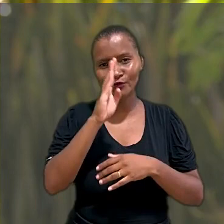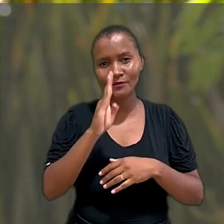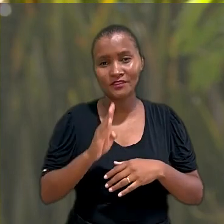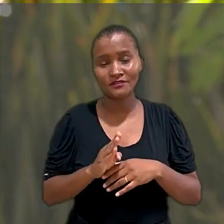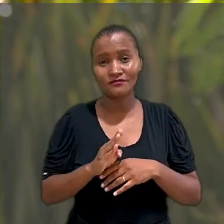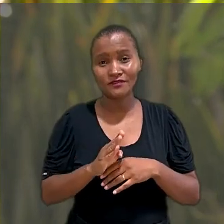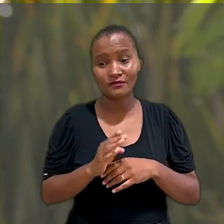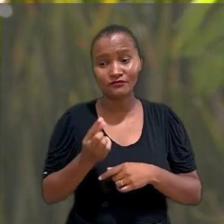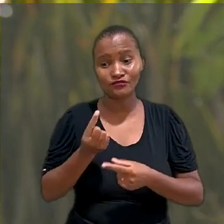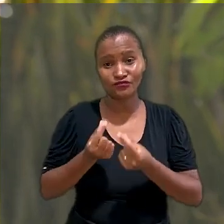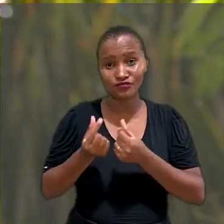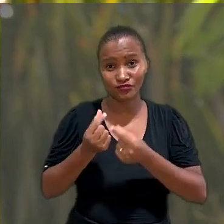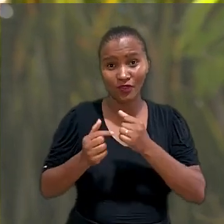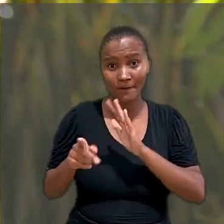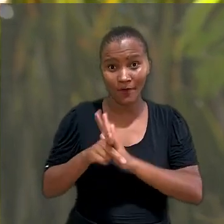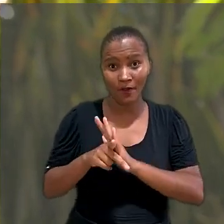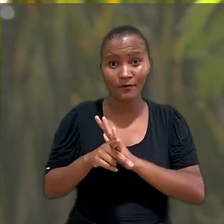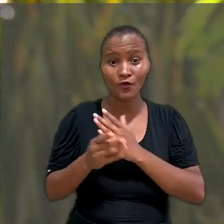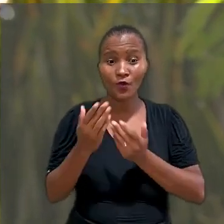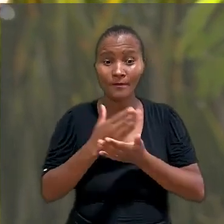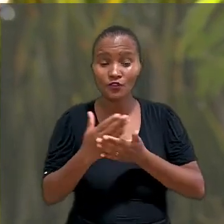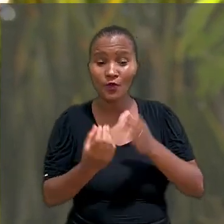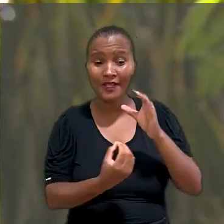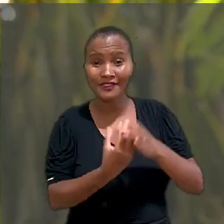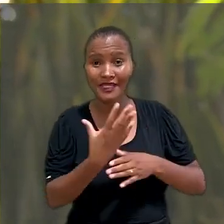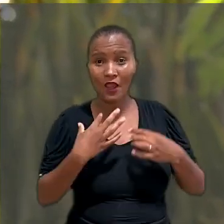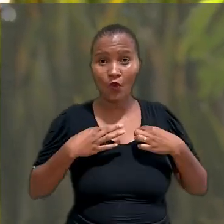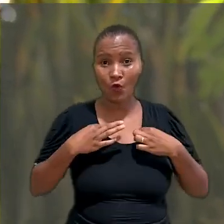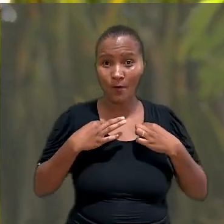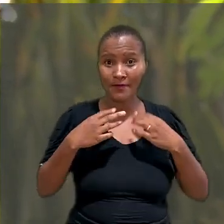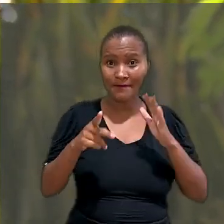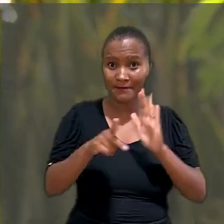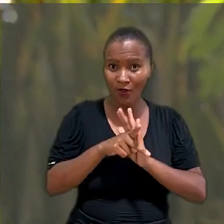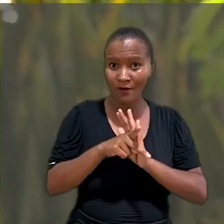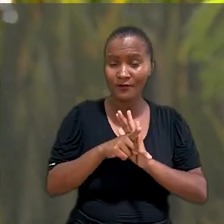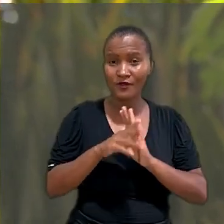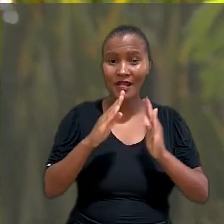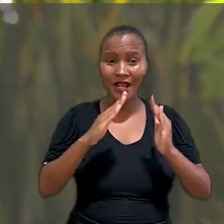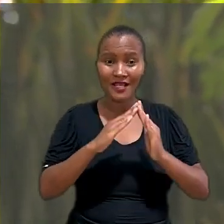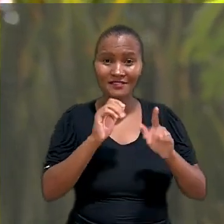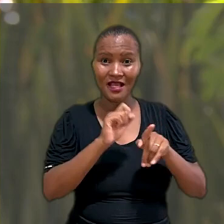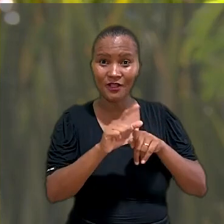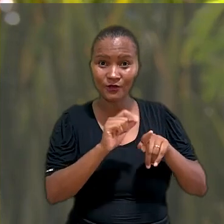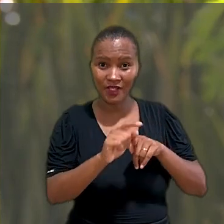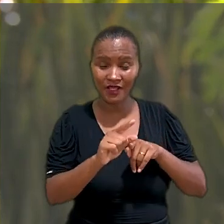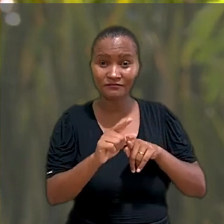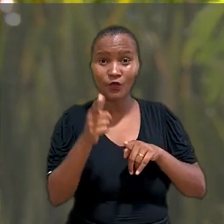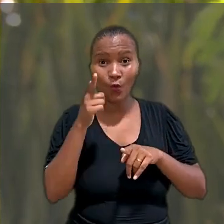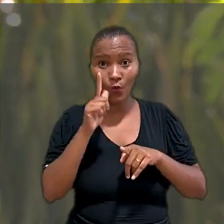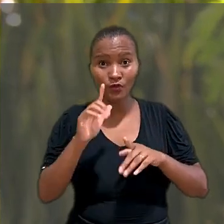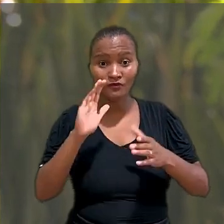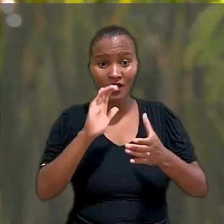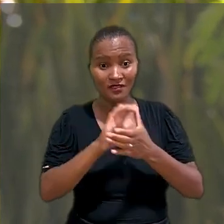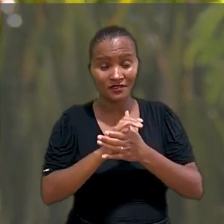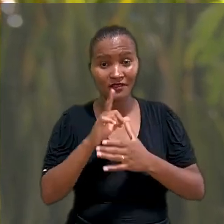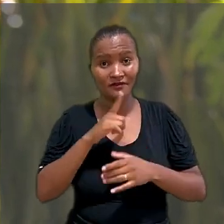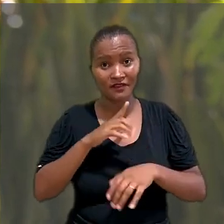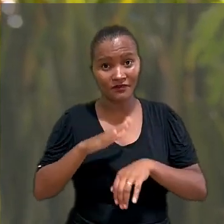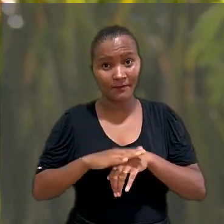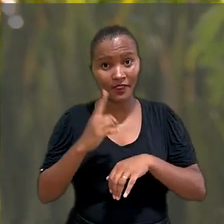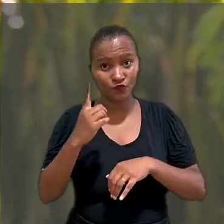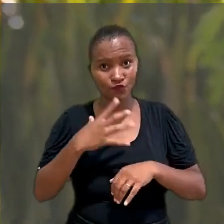algumas economias, começou a fabricar peças de roupas por conta própria em uma casa alugada, quando se casou e teve outro